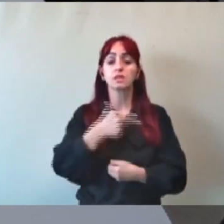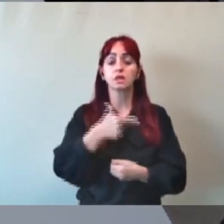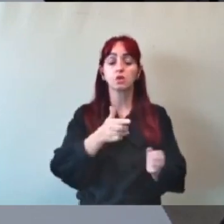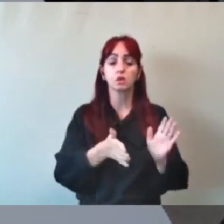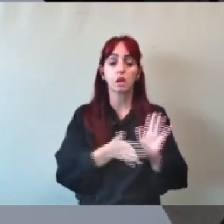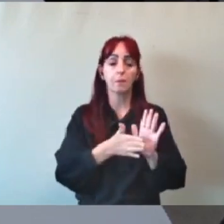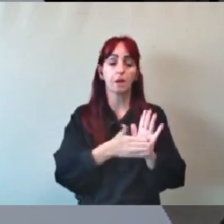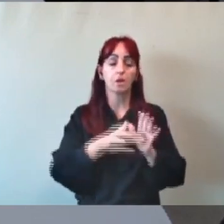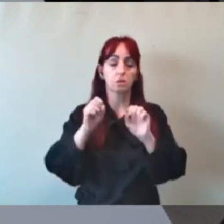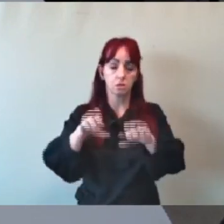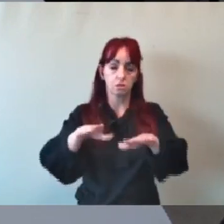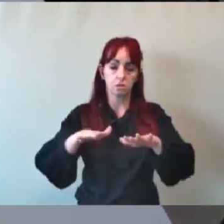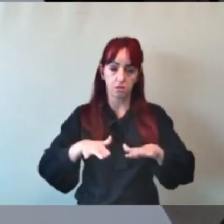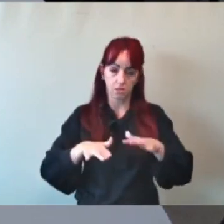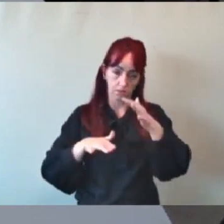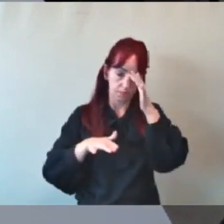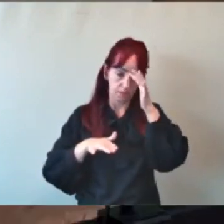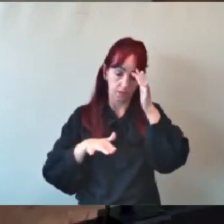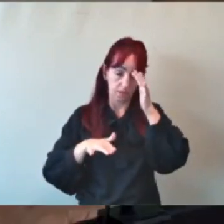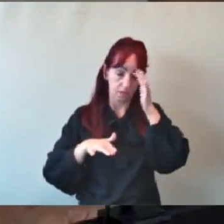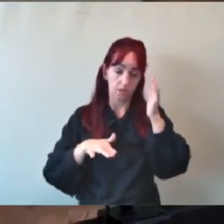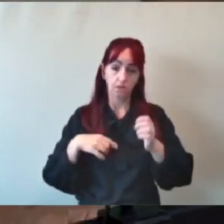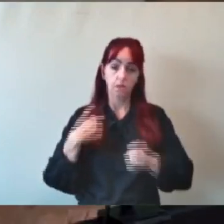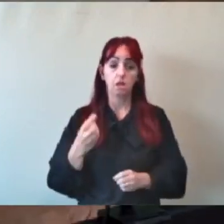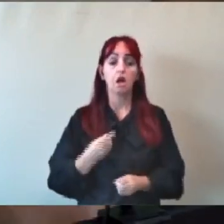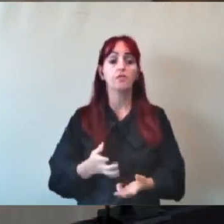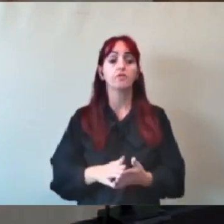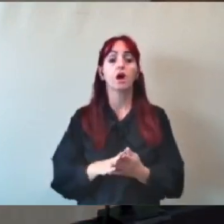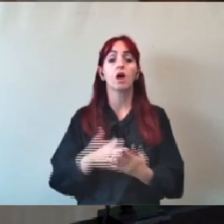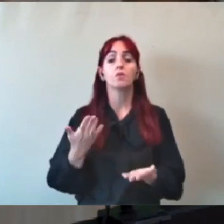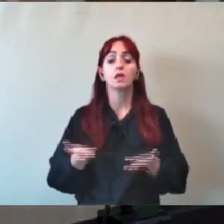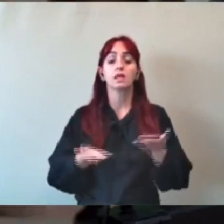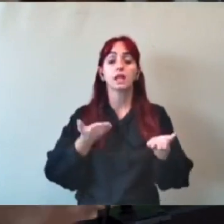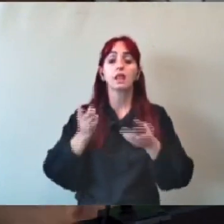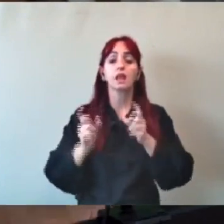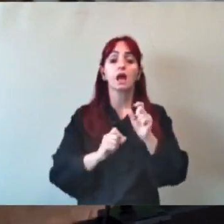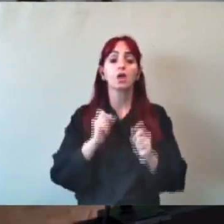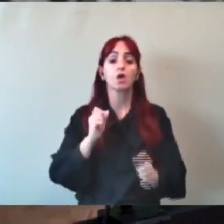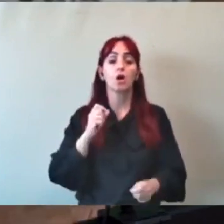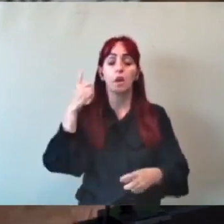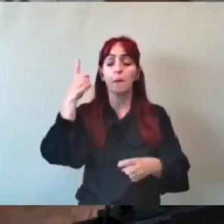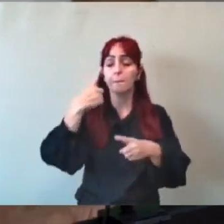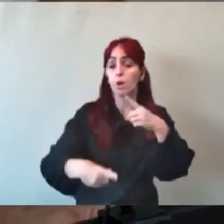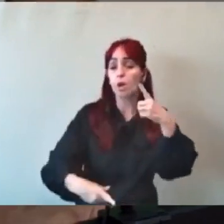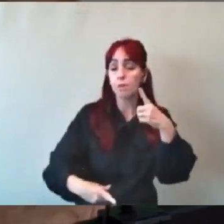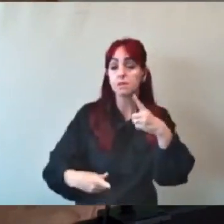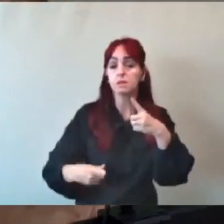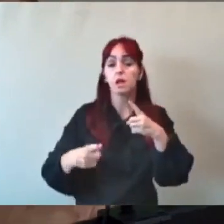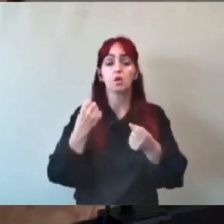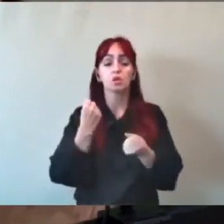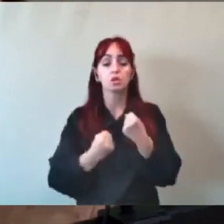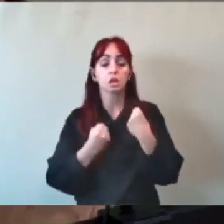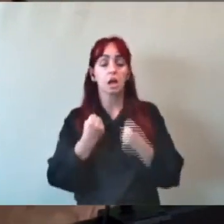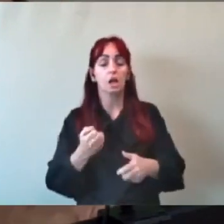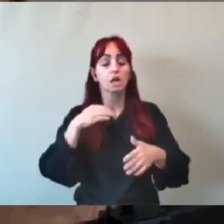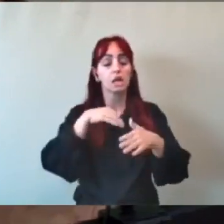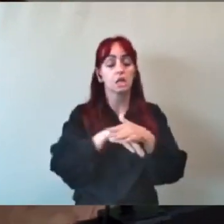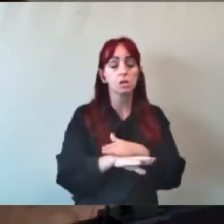pública. Vamos tratar aqui sobre a proibição de estacionamento de veículos na Avenida Abílio